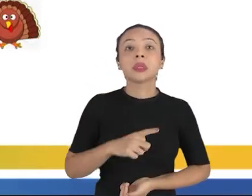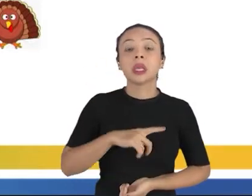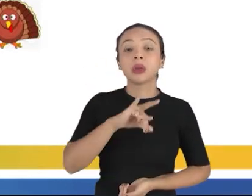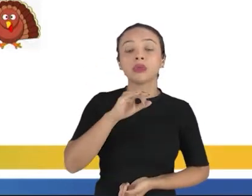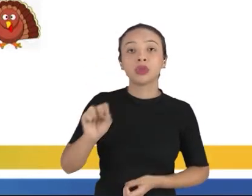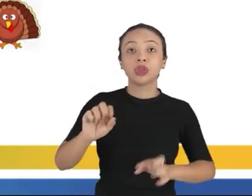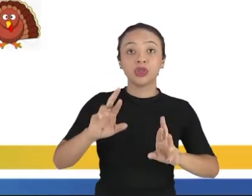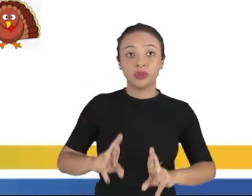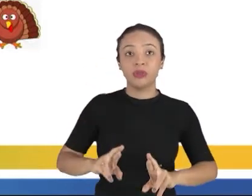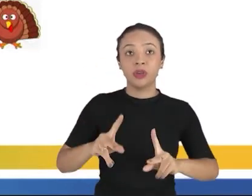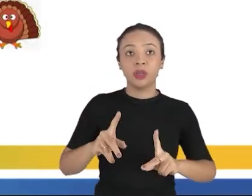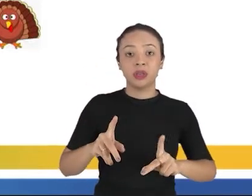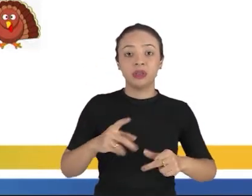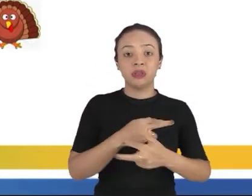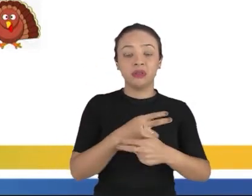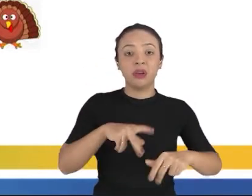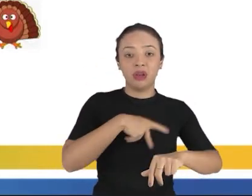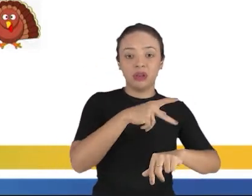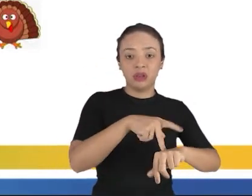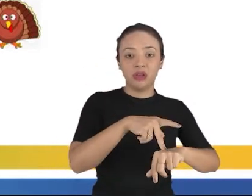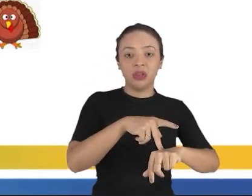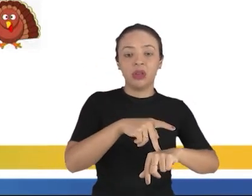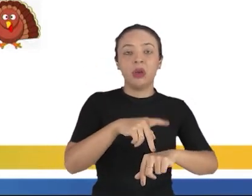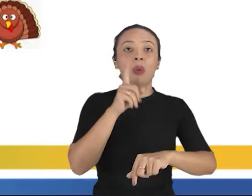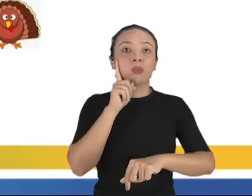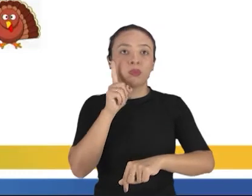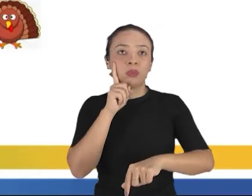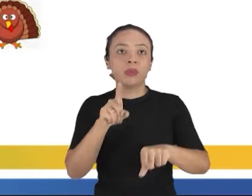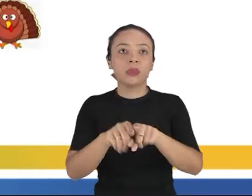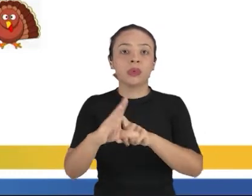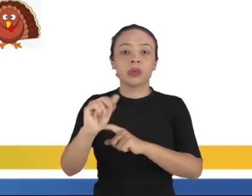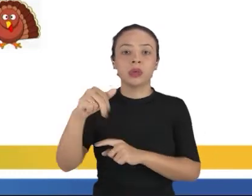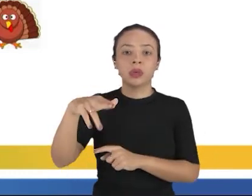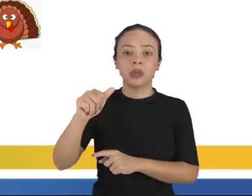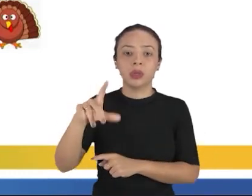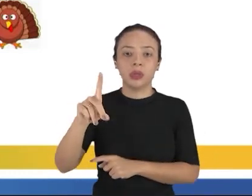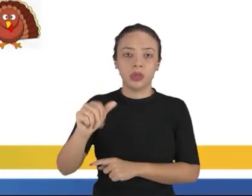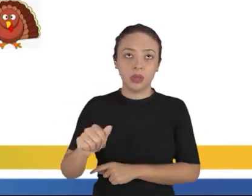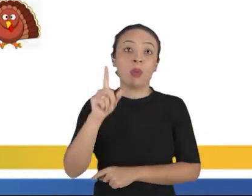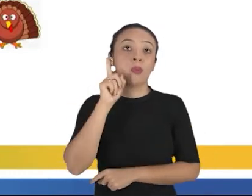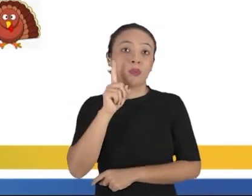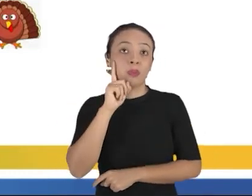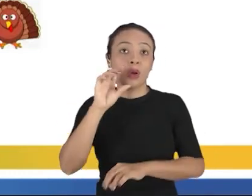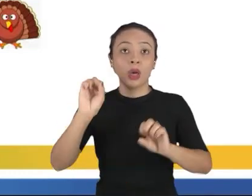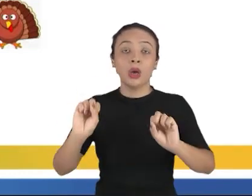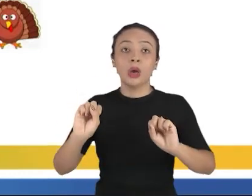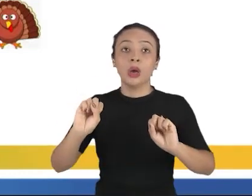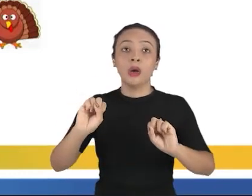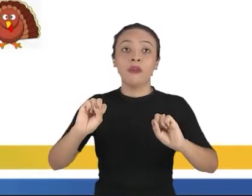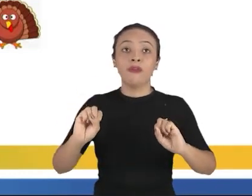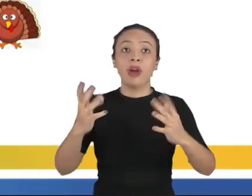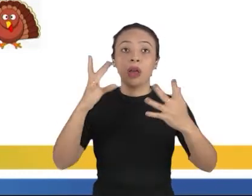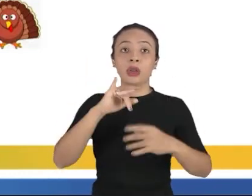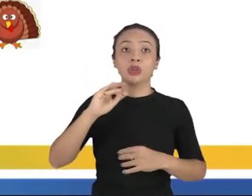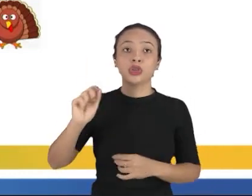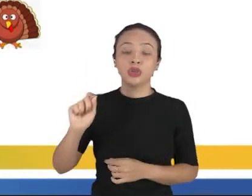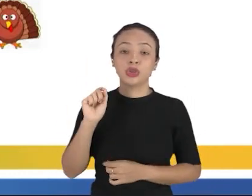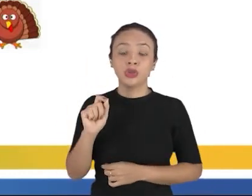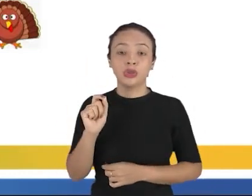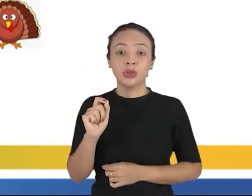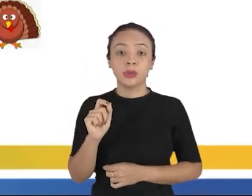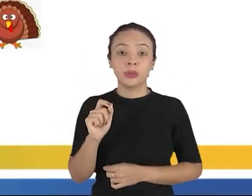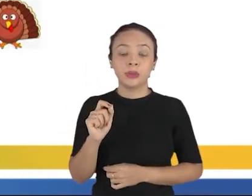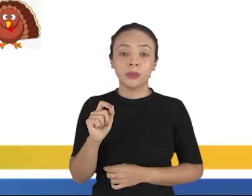de ser celebrada entre os Estados Unidos e o Canadá. Lá nos Estados Unidos é comemorado no 4th Thursday of November, que é